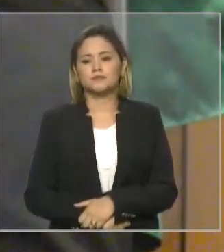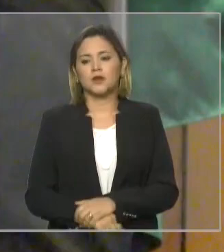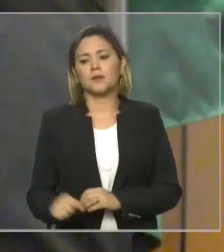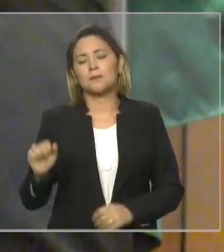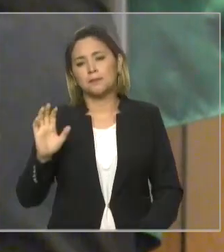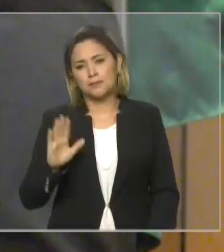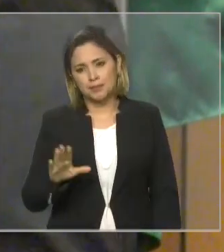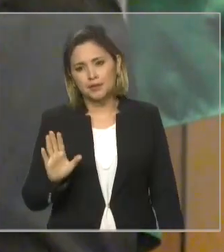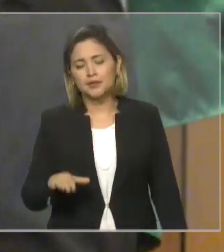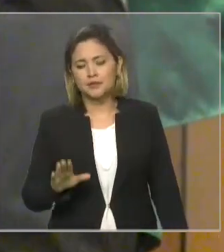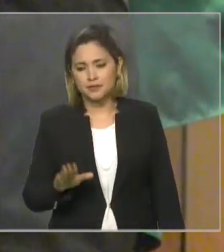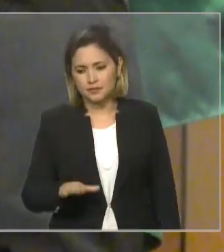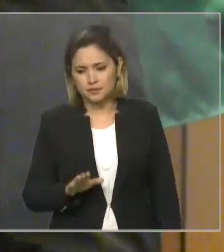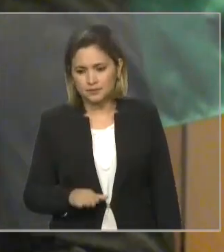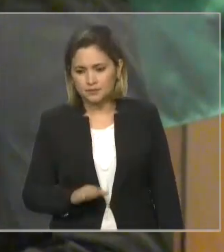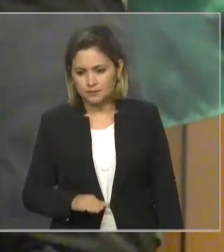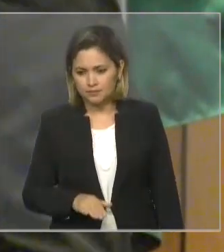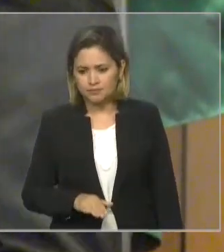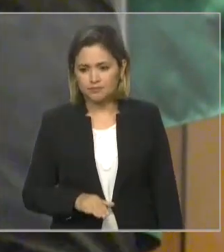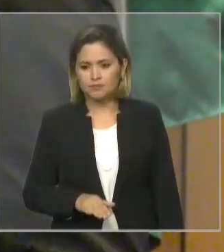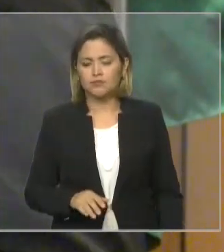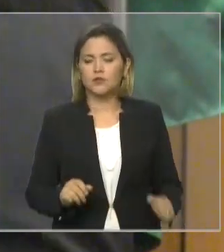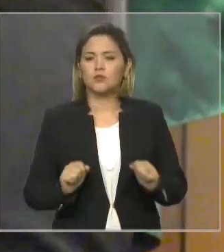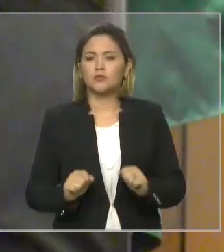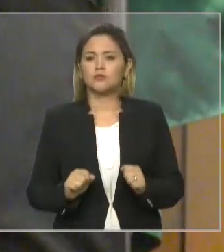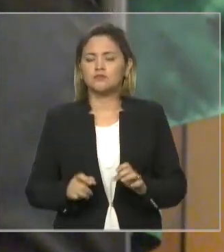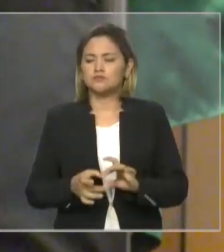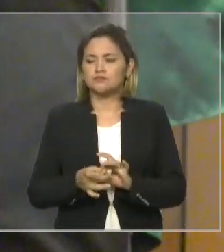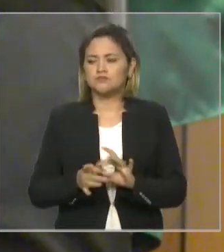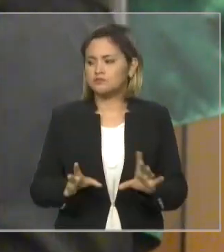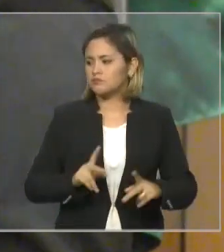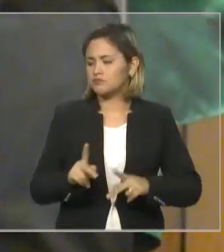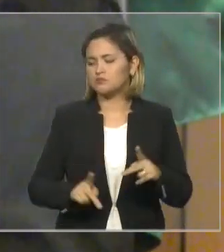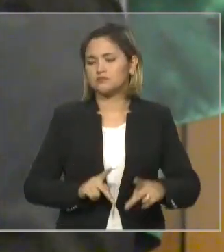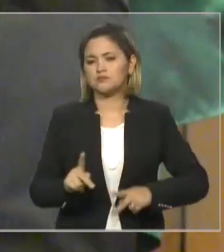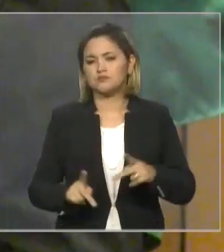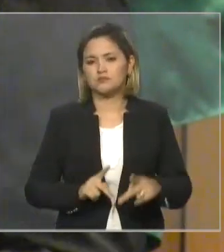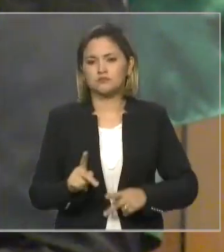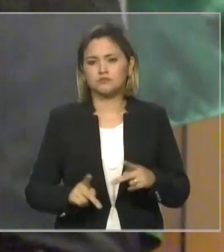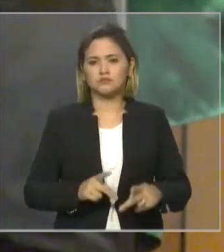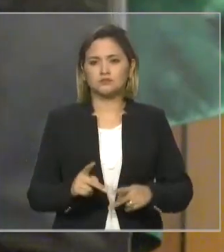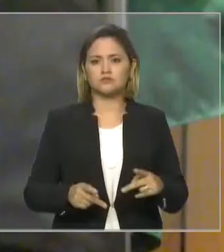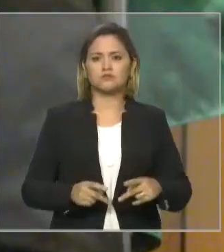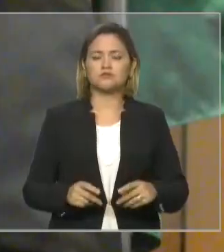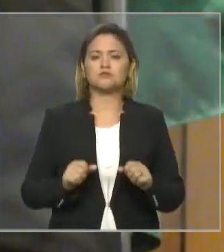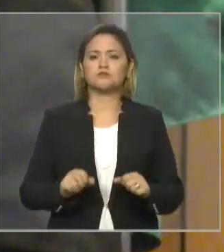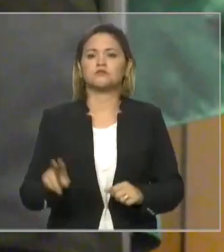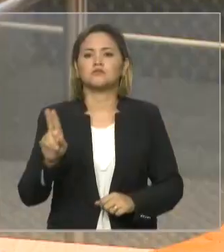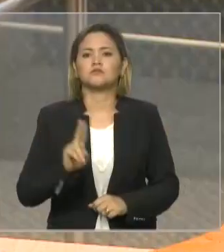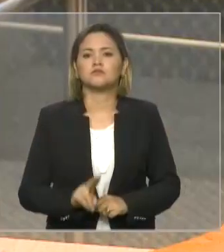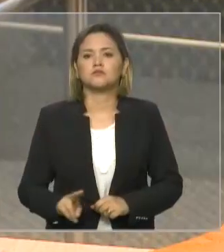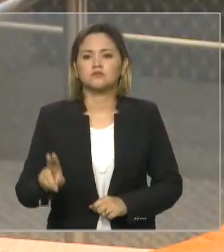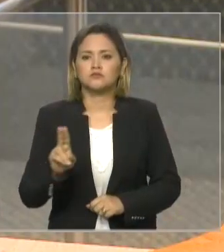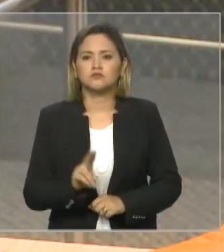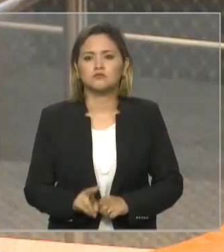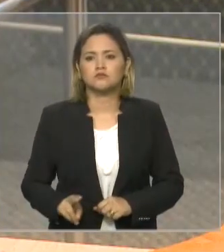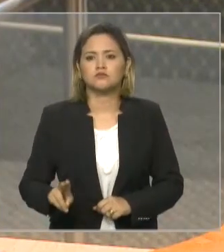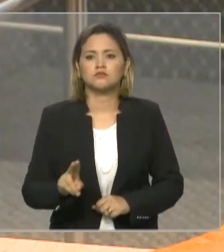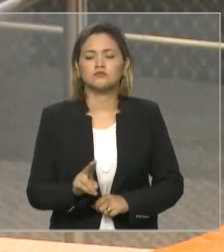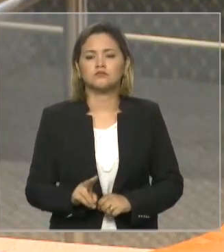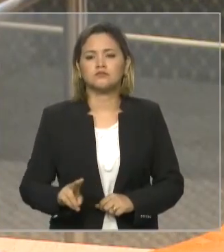custo que pode estar à disposição da população para que possa ser usada realmente de